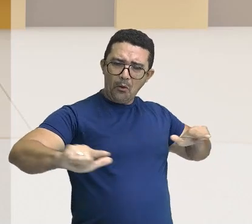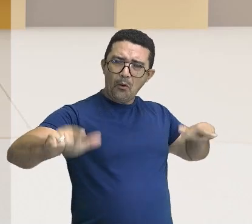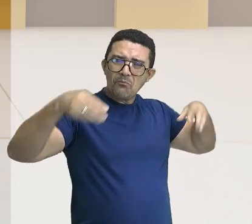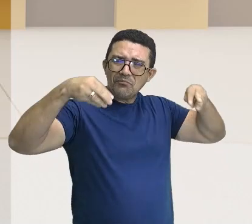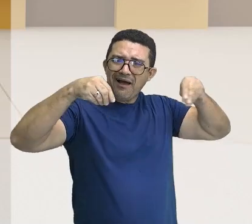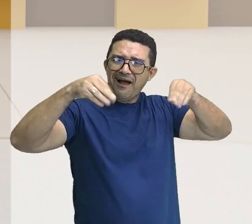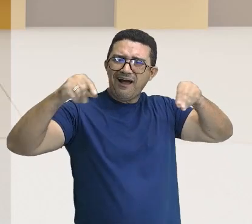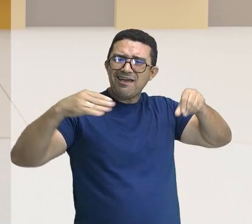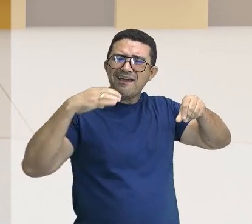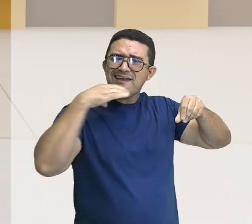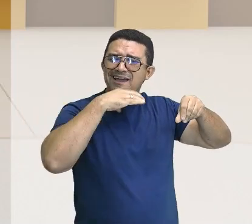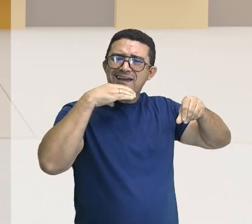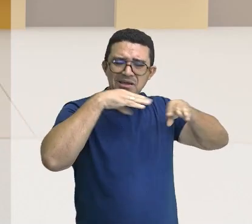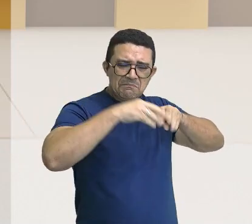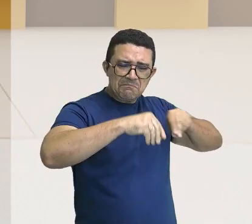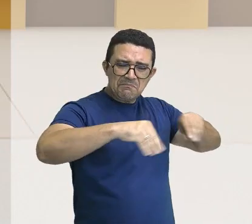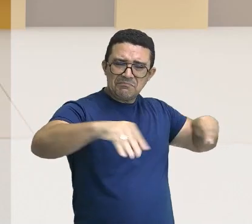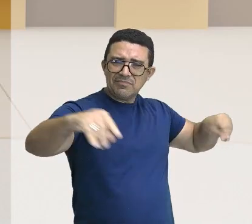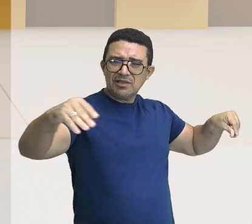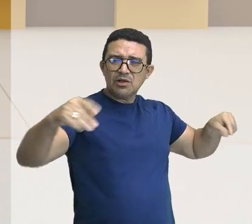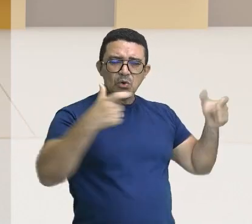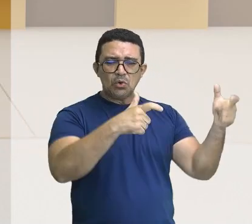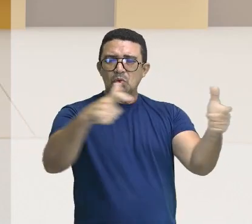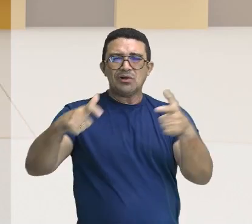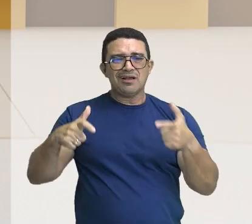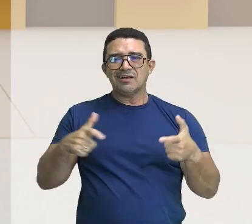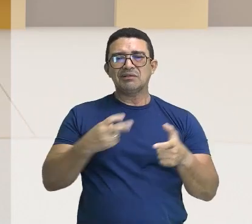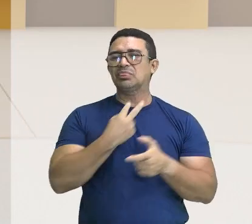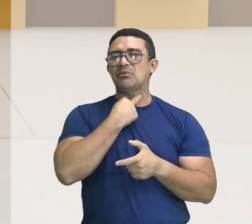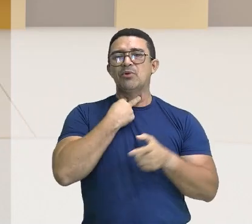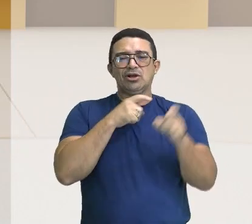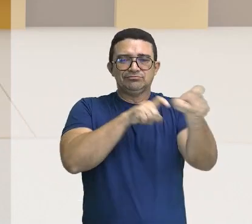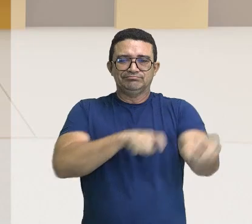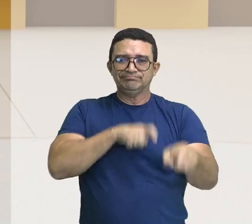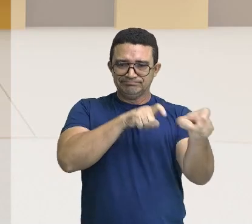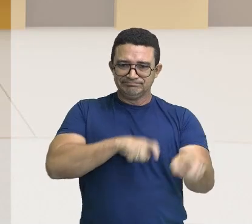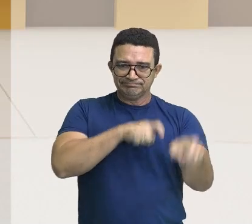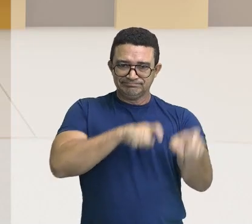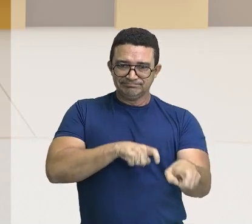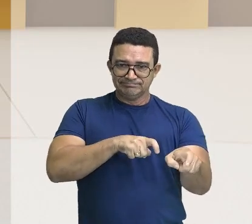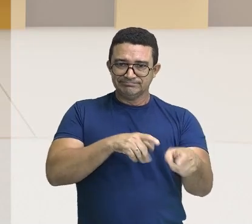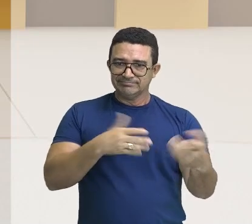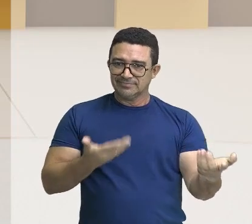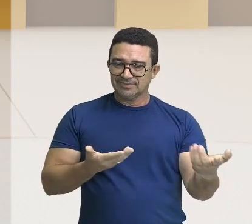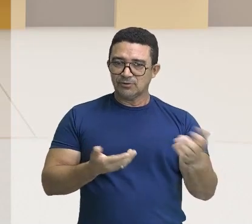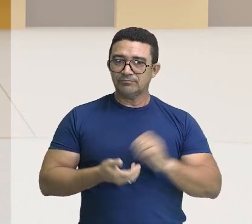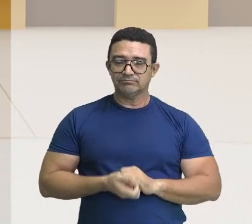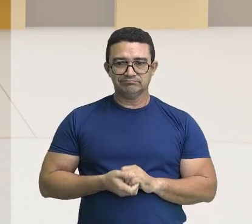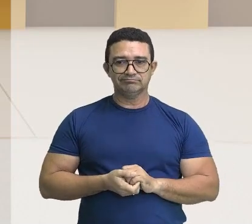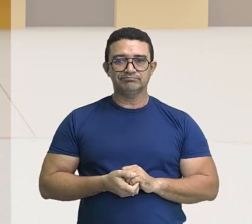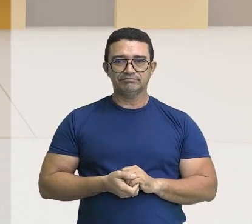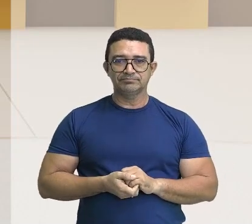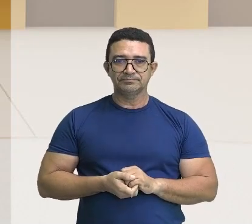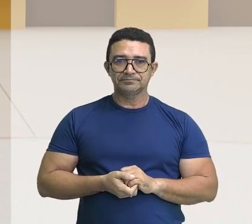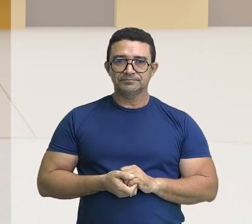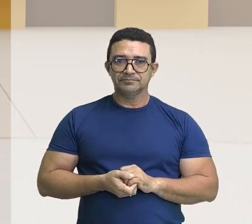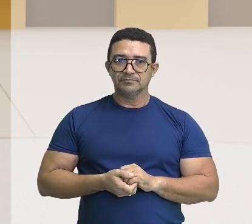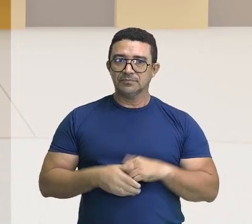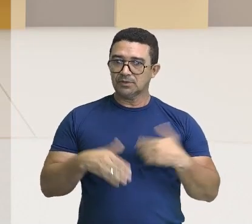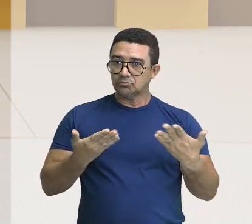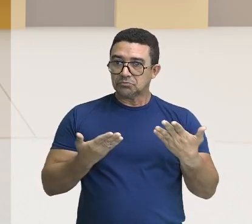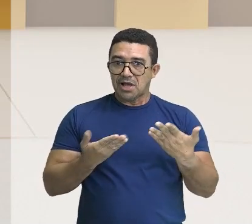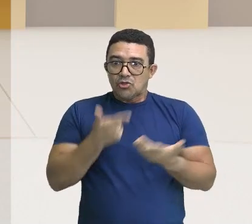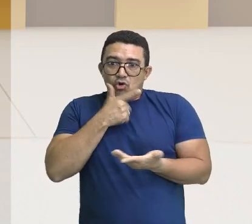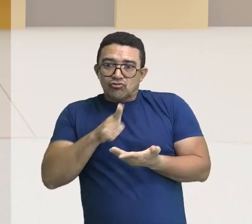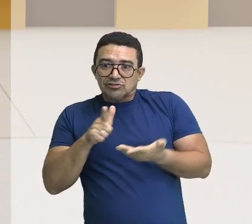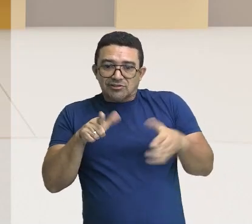desertificação e áreas inadequadas para a agricultura. Olha só, a agricultura desenfreada pode levar a isso também, a não conseguir